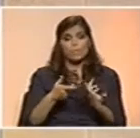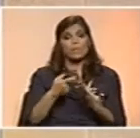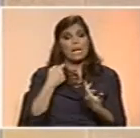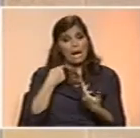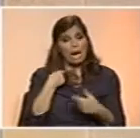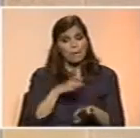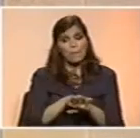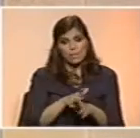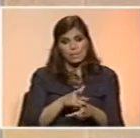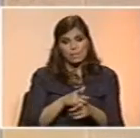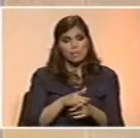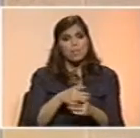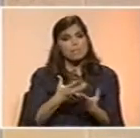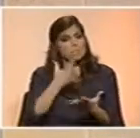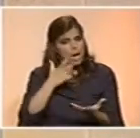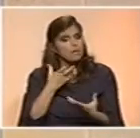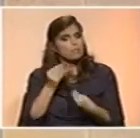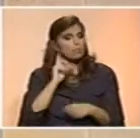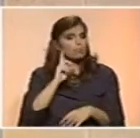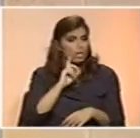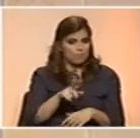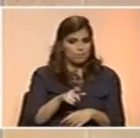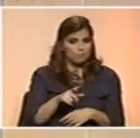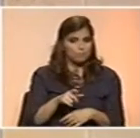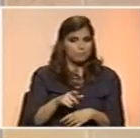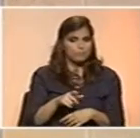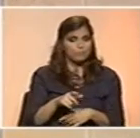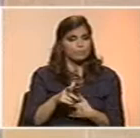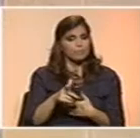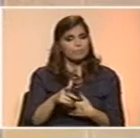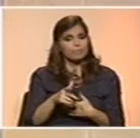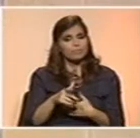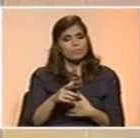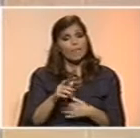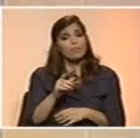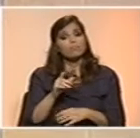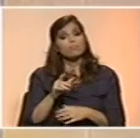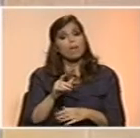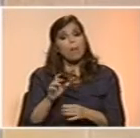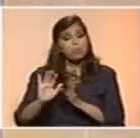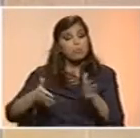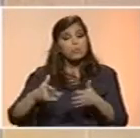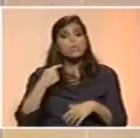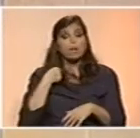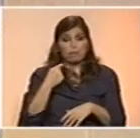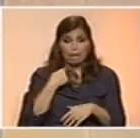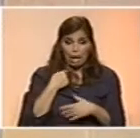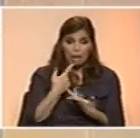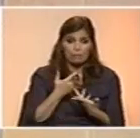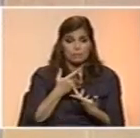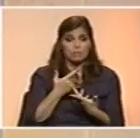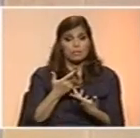já teria um efeito muito significativo. Para termos uma noção, a pecuária como um todo é responsável pela emissão de